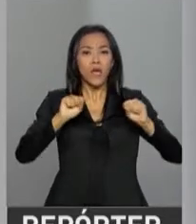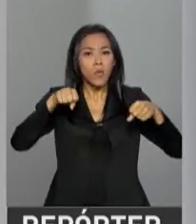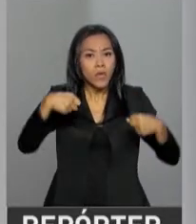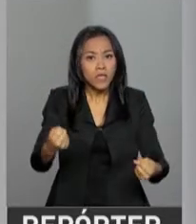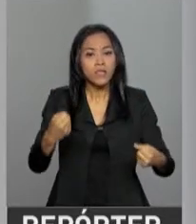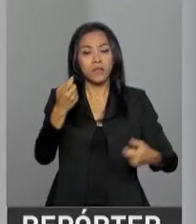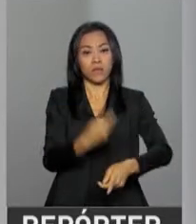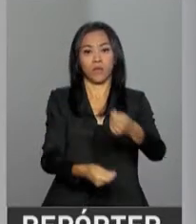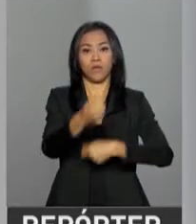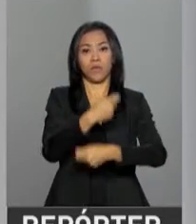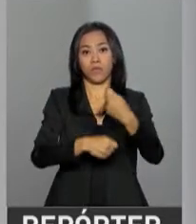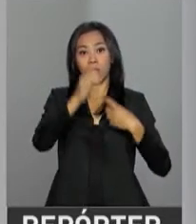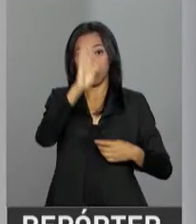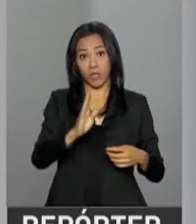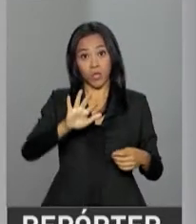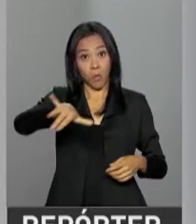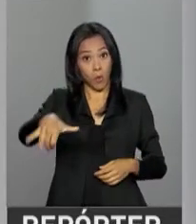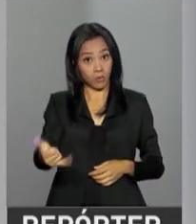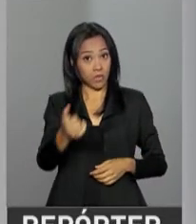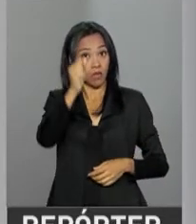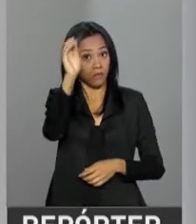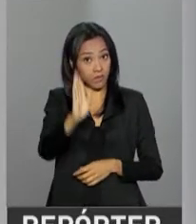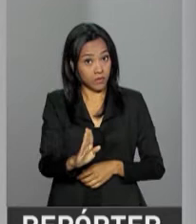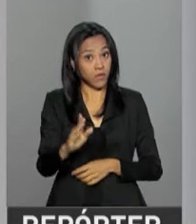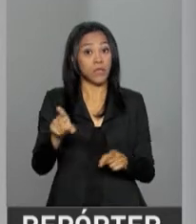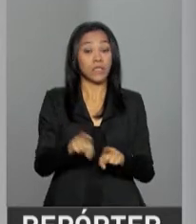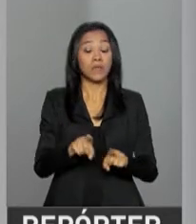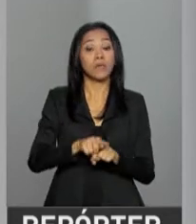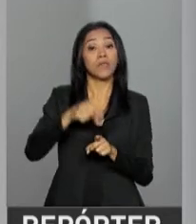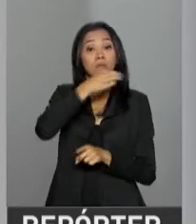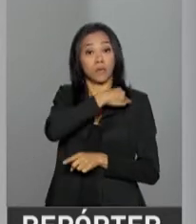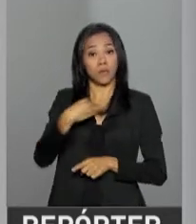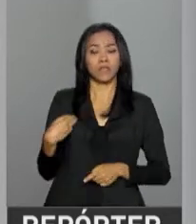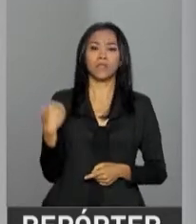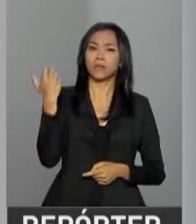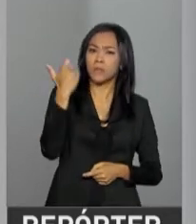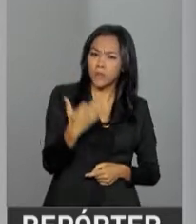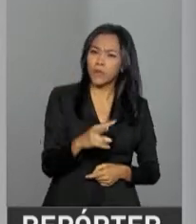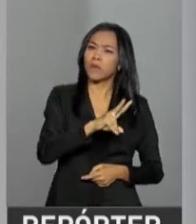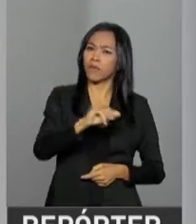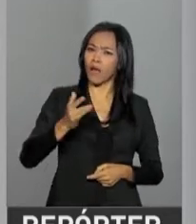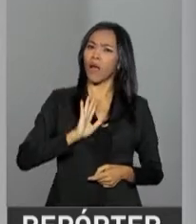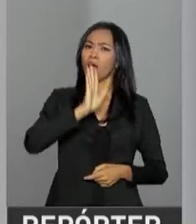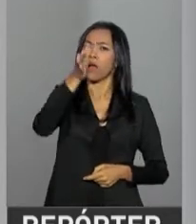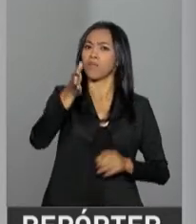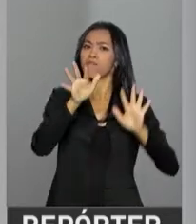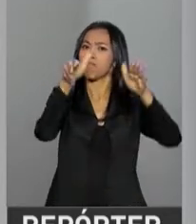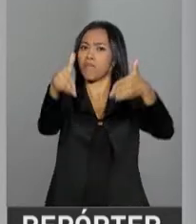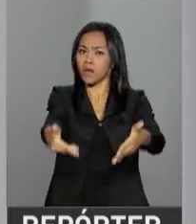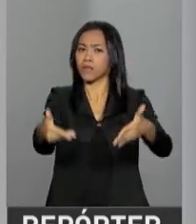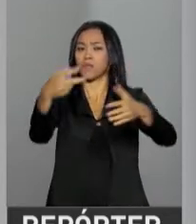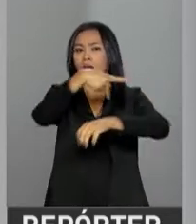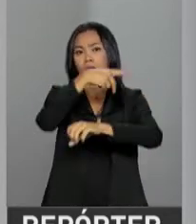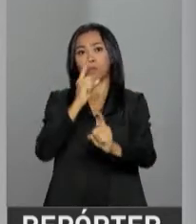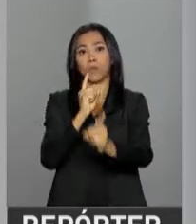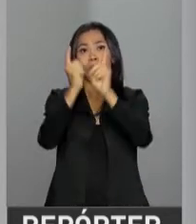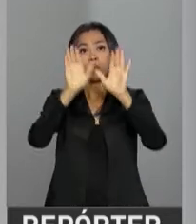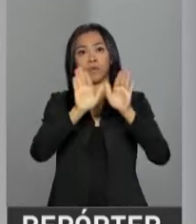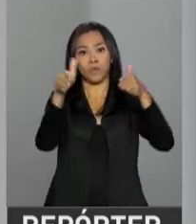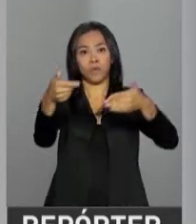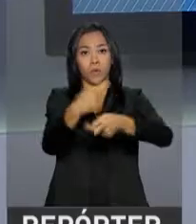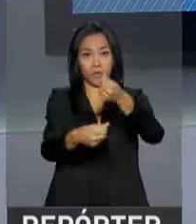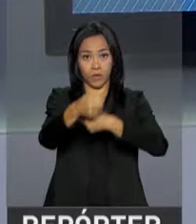oportunidades de investimentos no brasil henrique meirelles também vai participar do fórum econômico mundial em davos na suíça